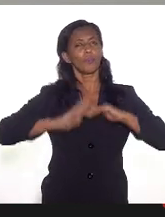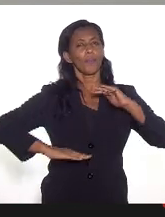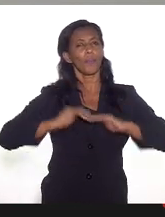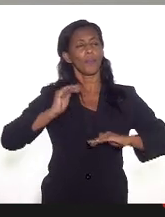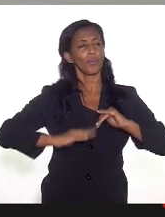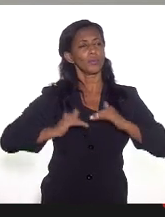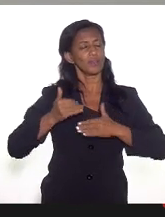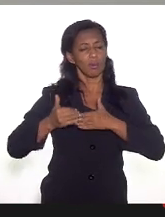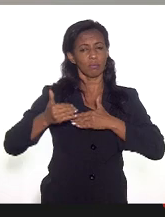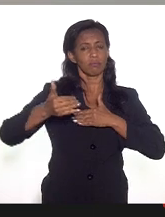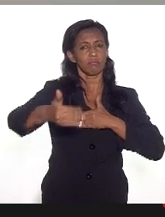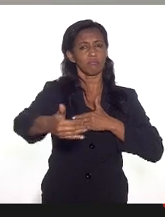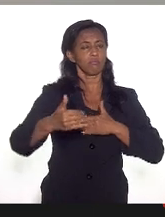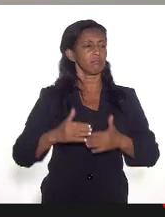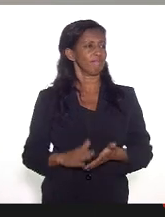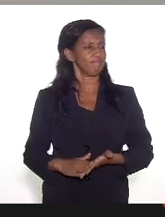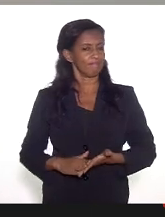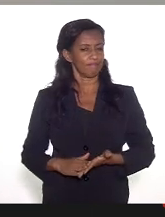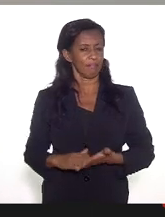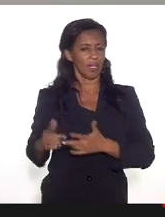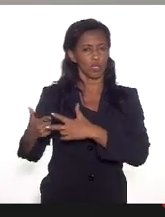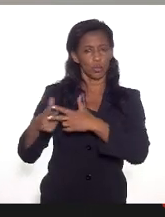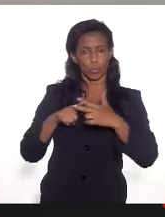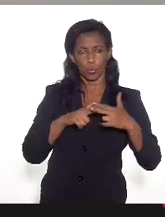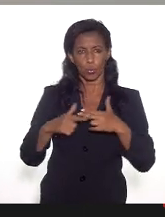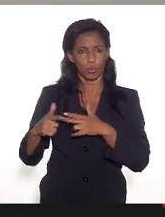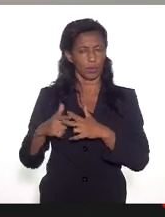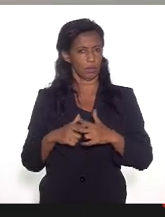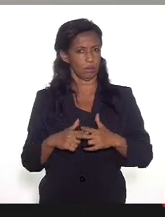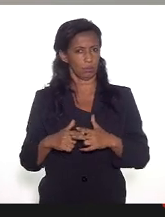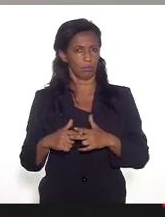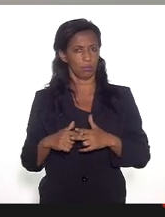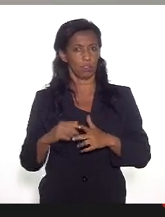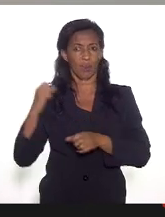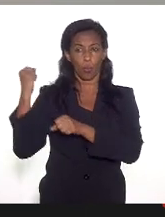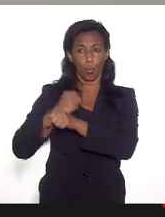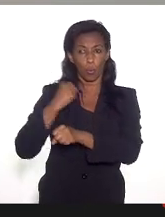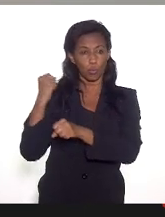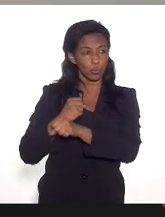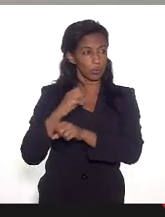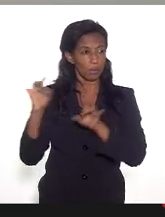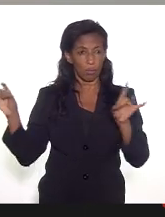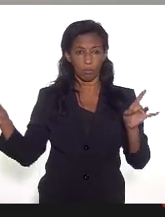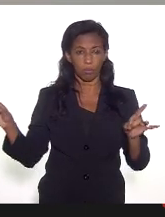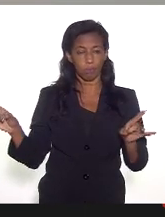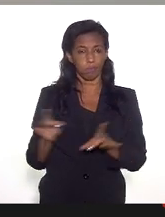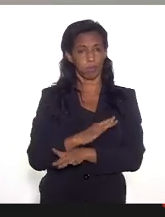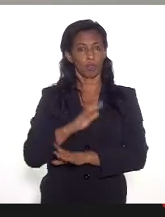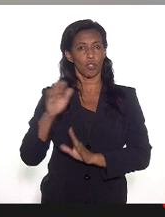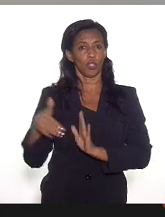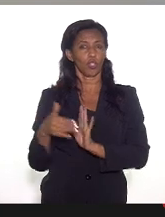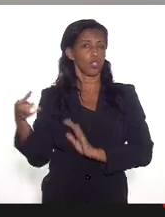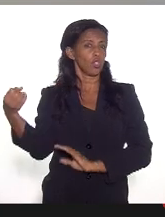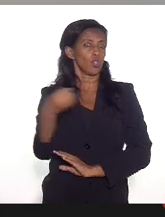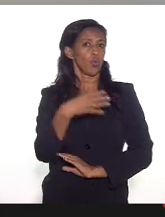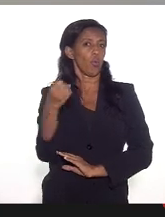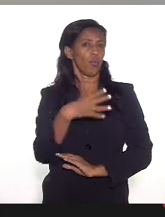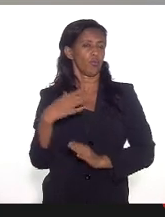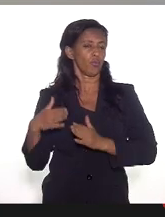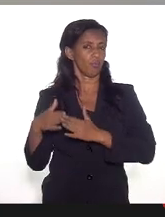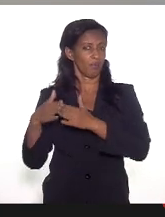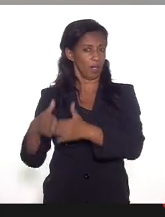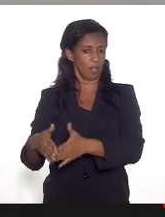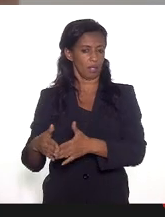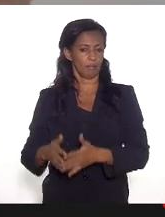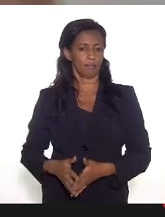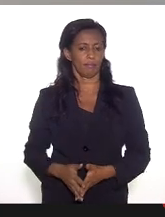prazo, né? Para além dos reparos, para além dos descomissionamentos, na construção propriamente dita de novas embarcações? Queria ouvir o Almirante Edésio